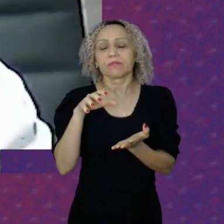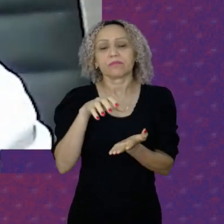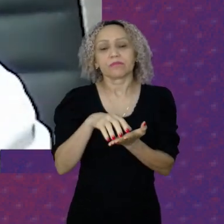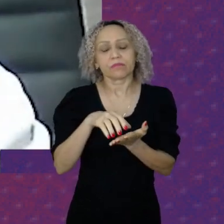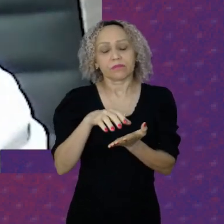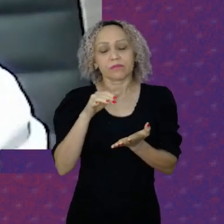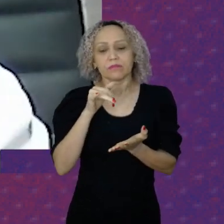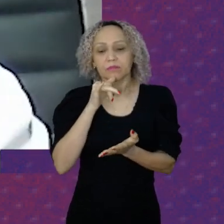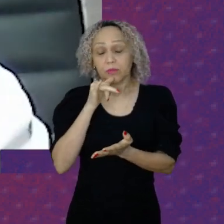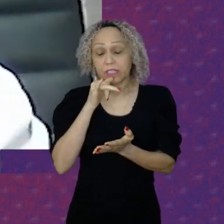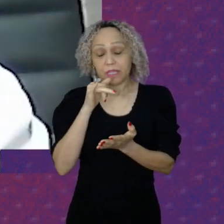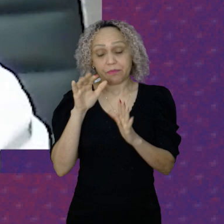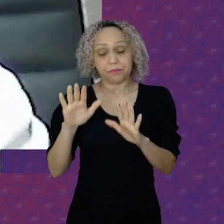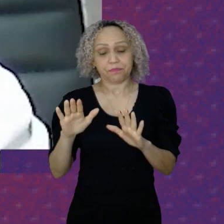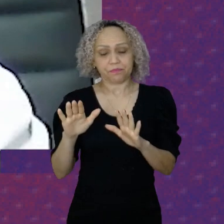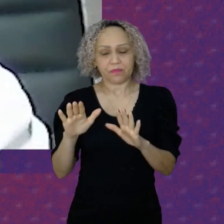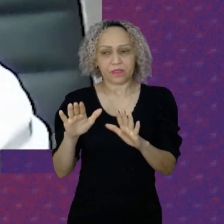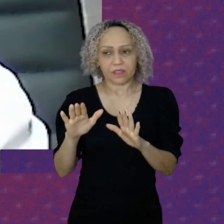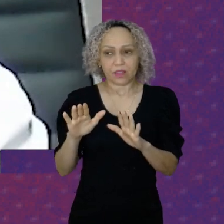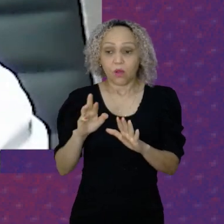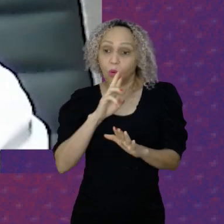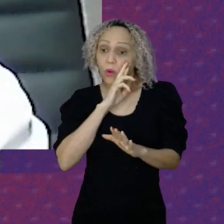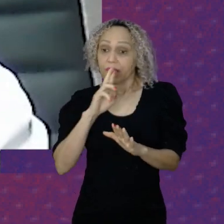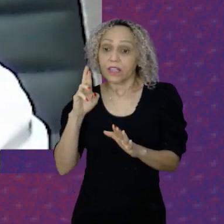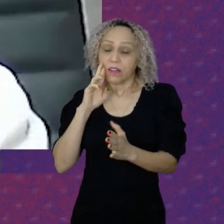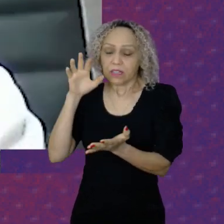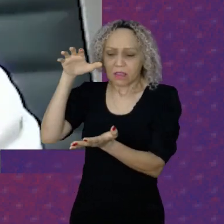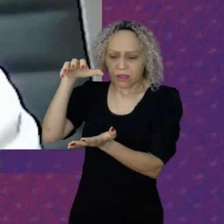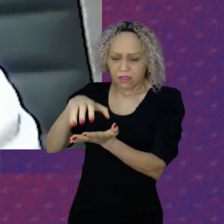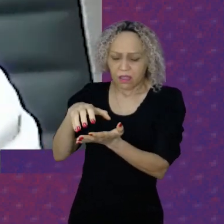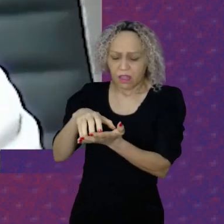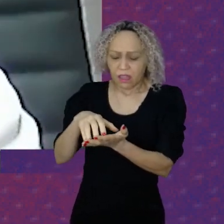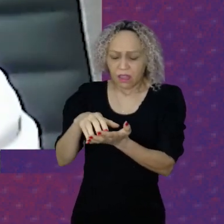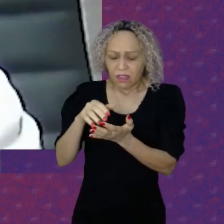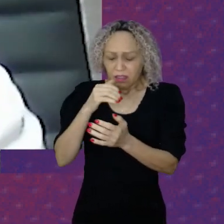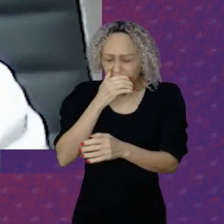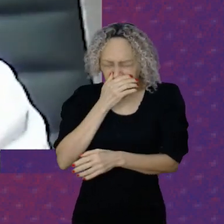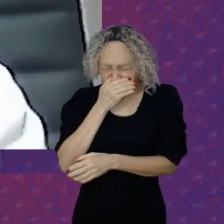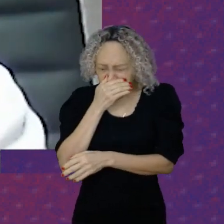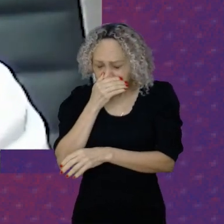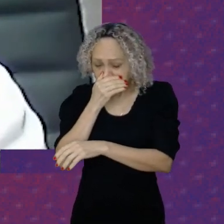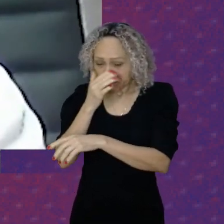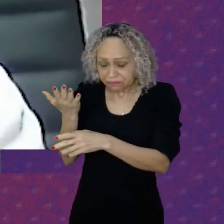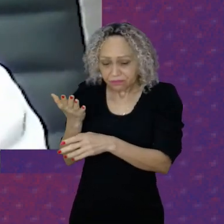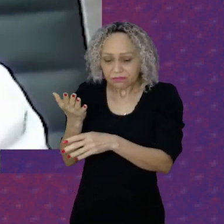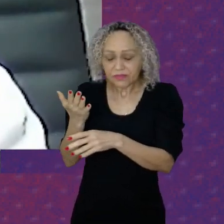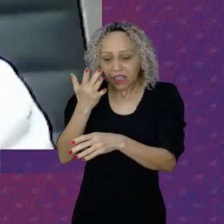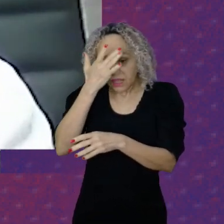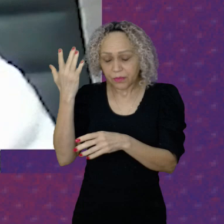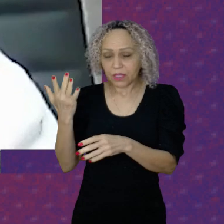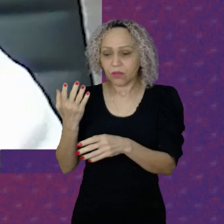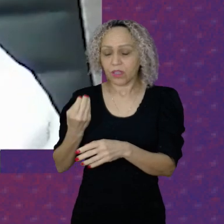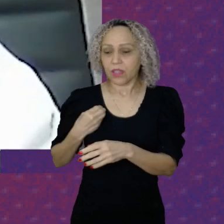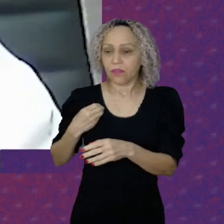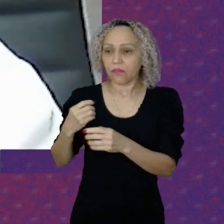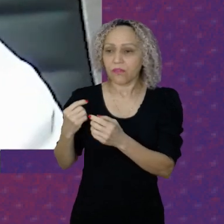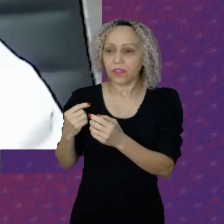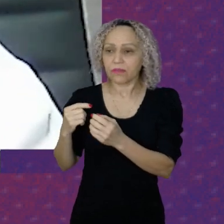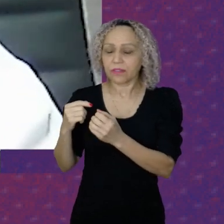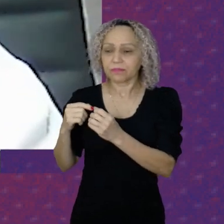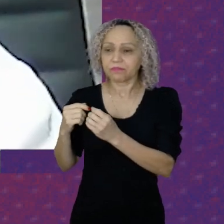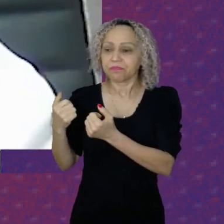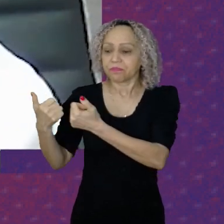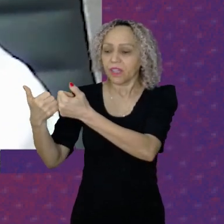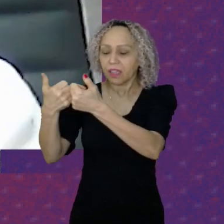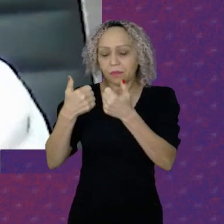é aberto a todo mundo e o da Itinga acaba sendo limitado ao bairro, porque as pessoas do bairro já chegam cedo e